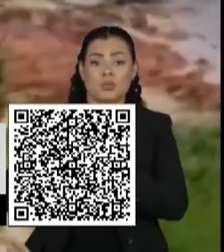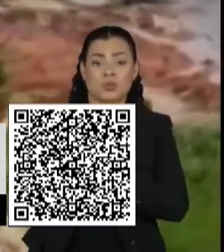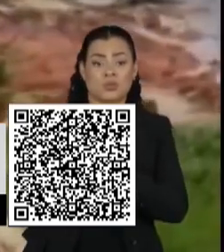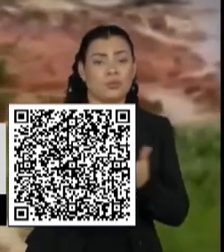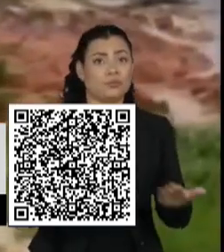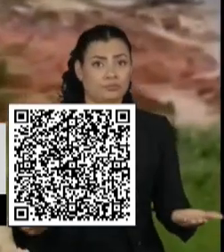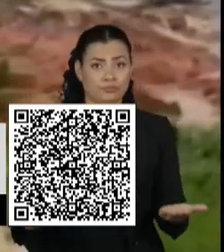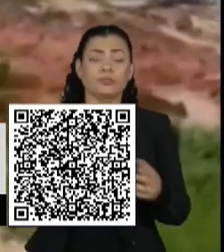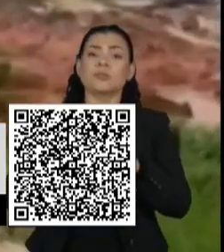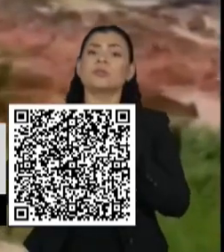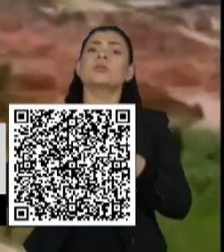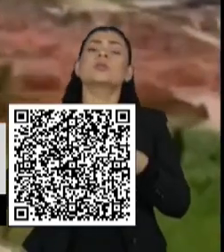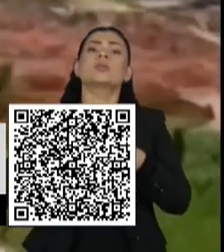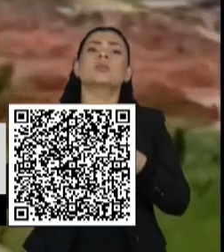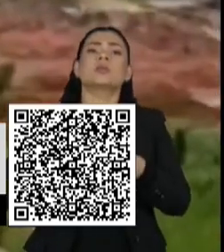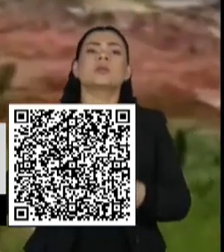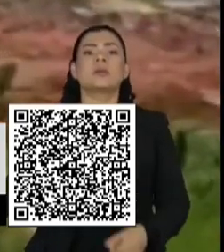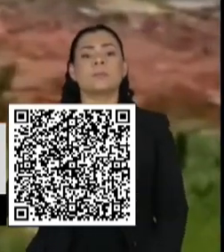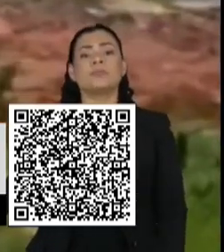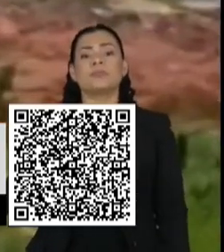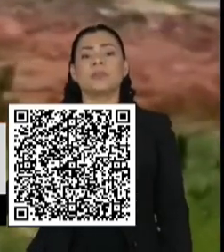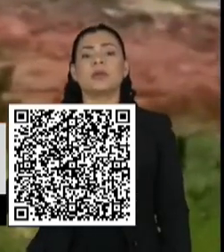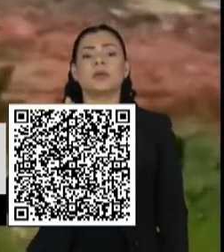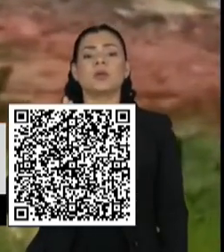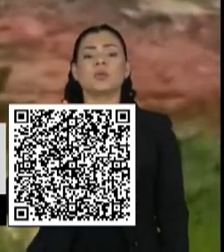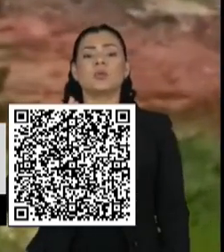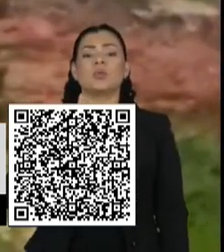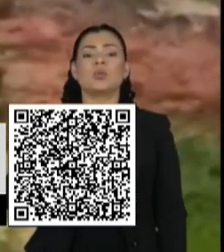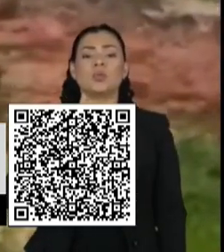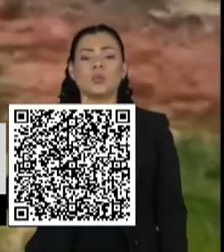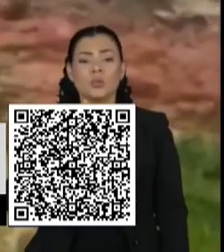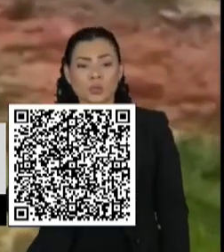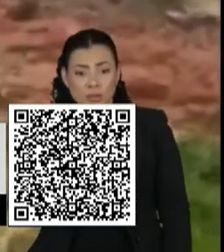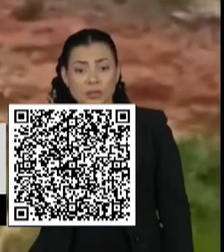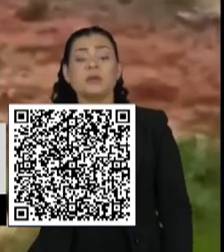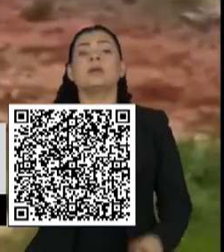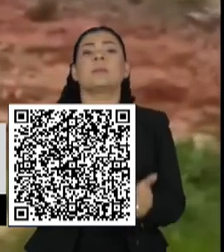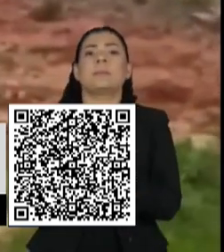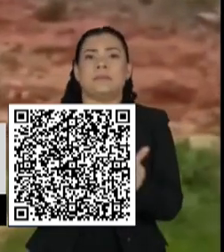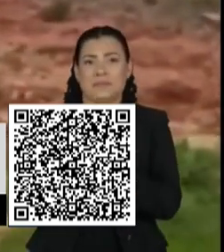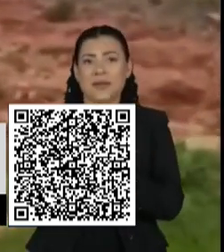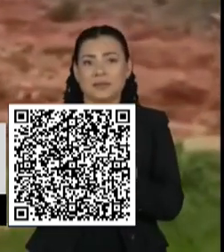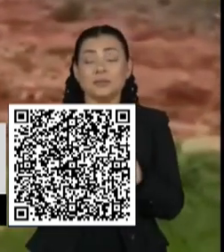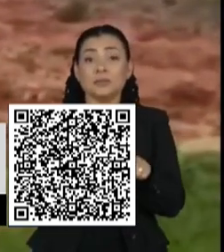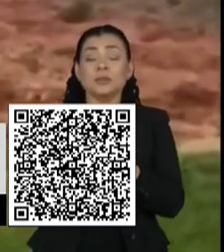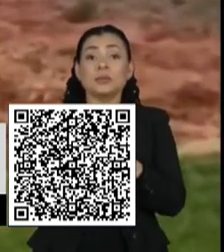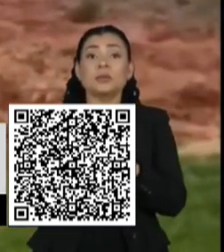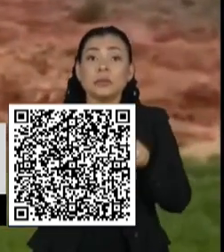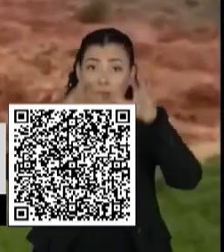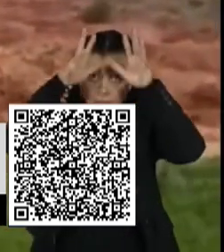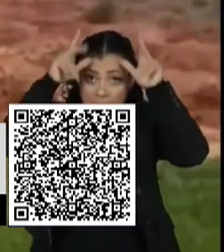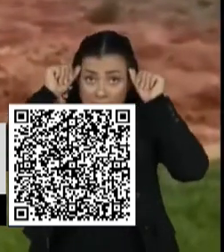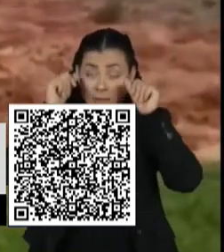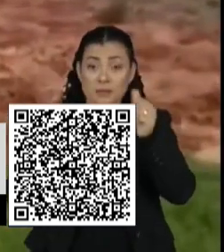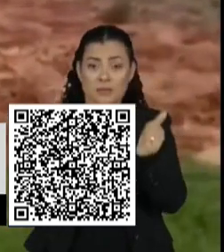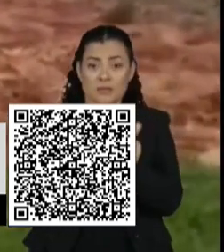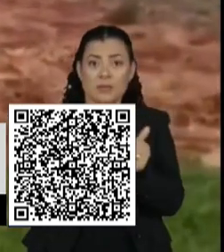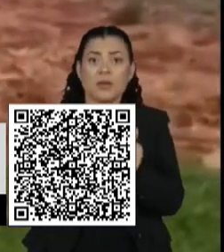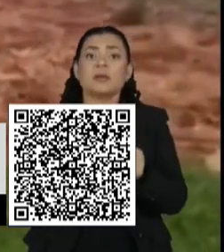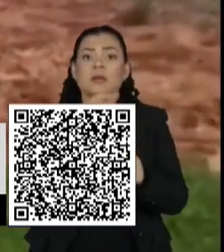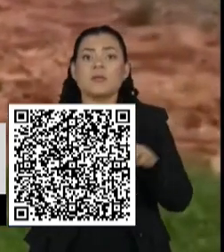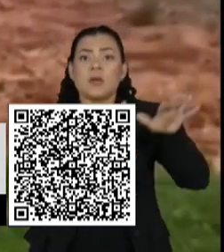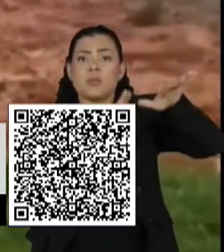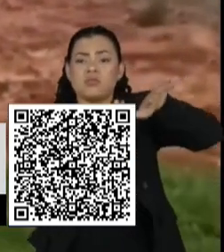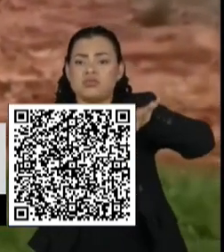outubro. No município de Beruri, a 170 quilômetros de Manaus, um deslizamento de terra na margem do